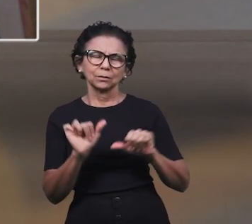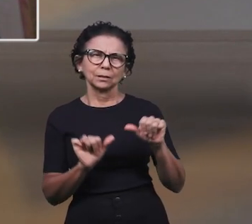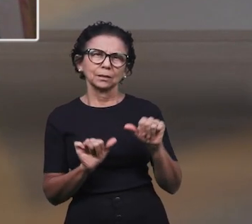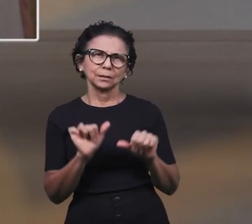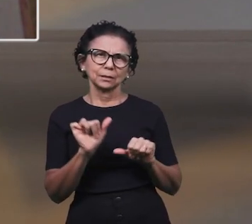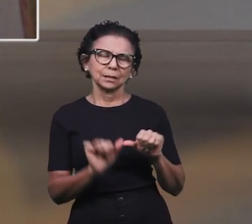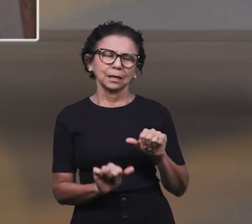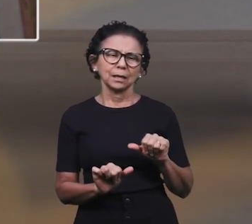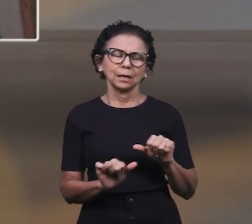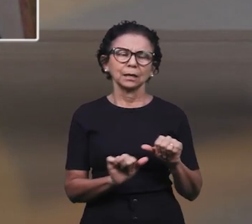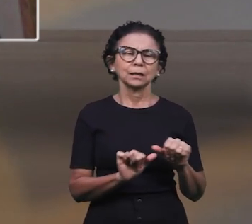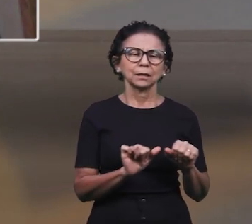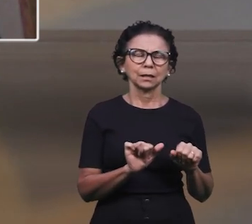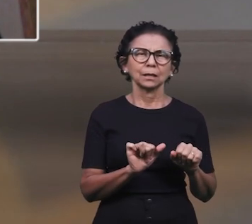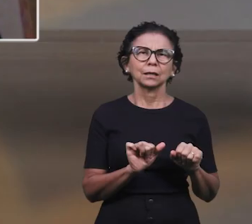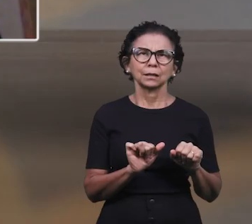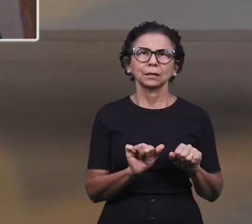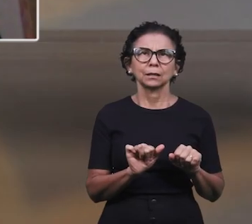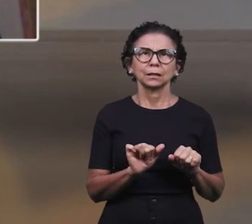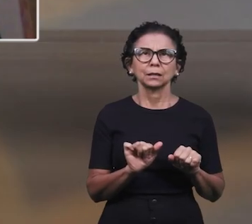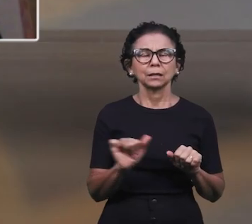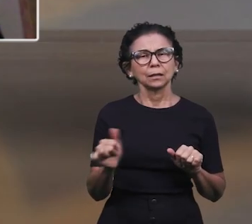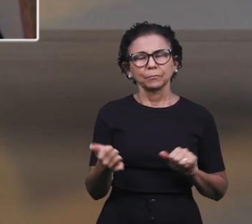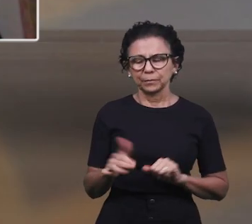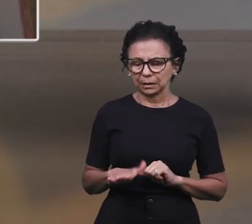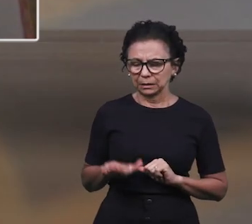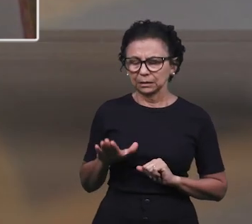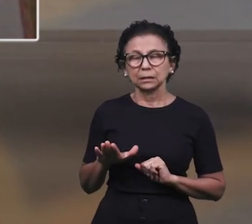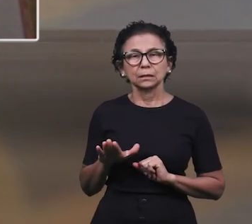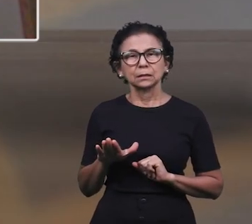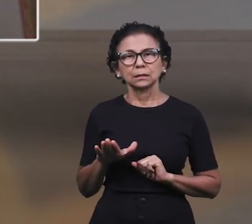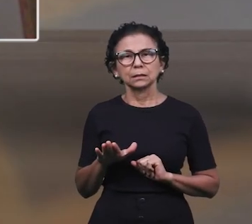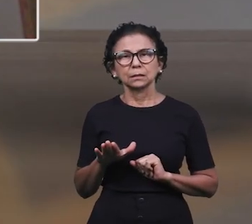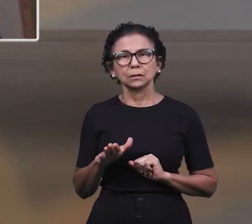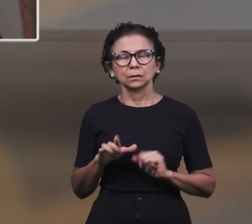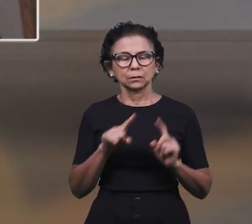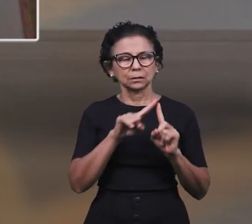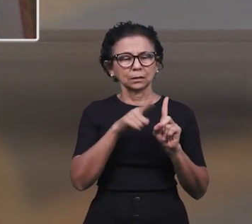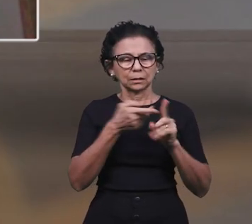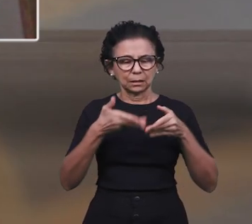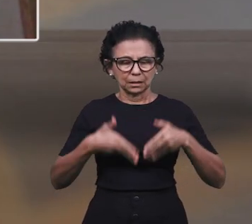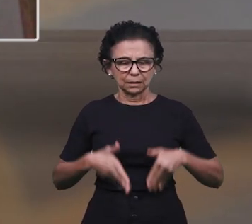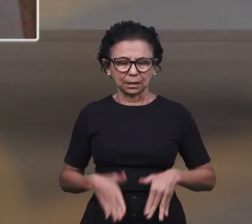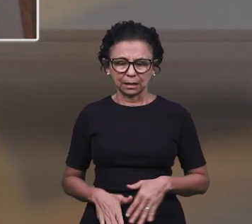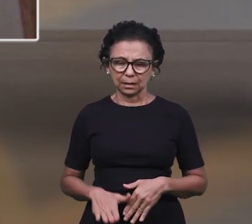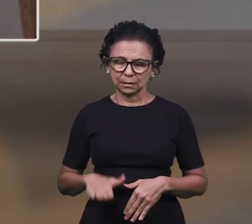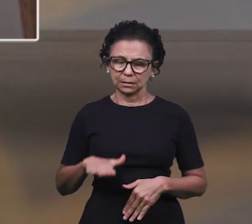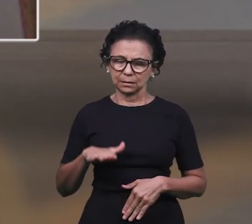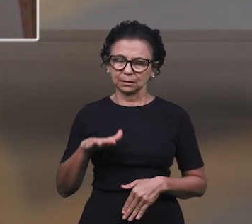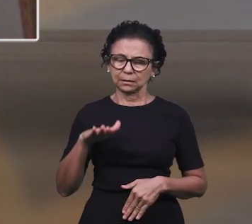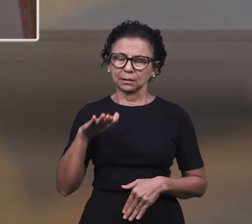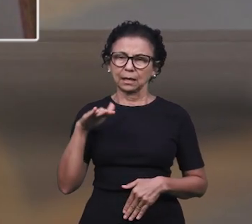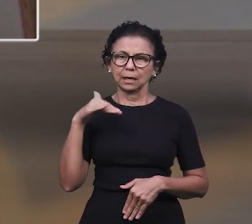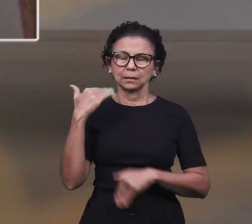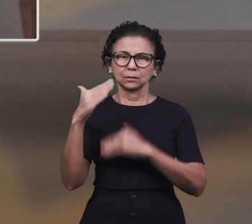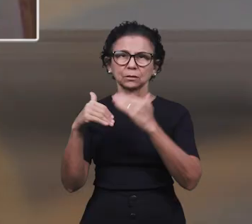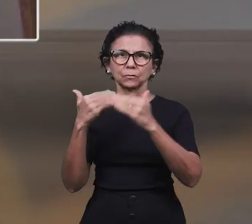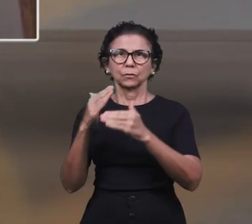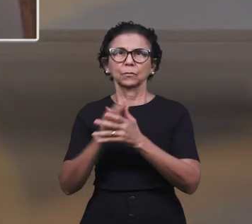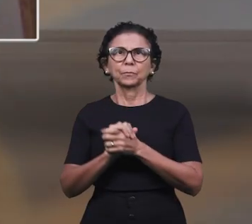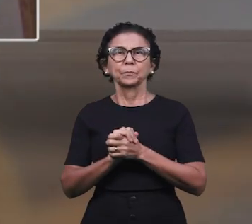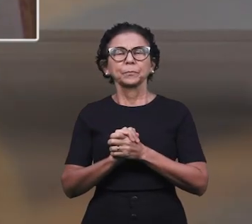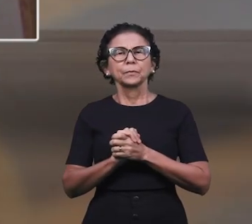embriológicos desde quando a criança nasce, o seu desenvolvimento, porque o